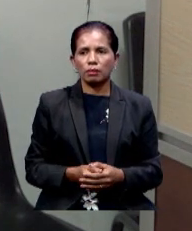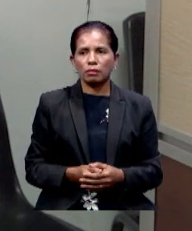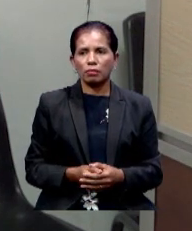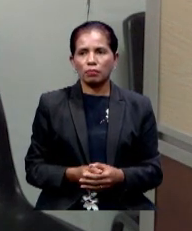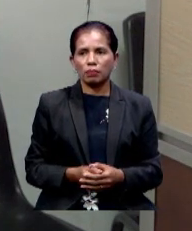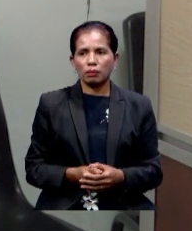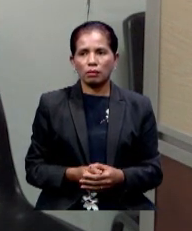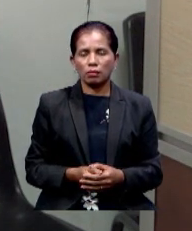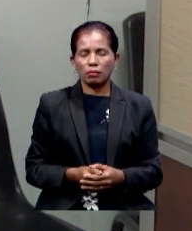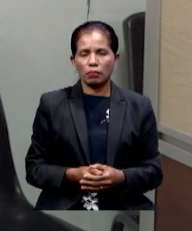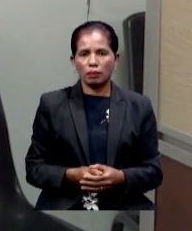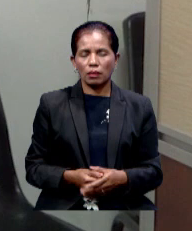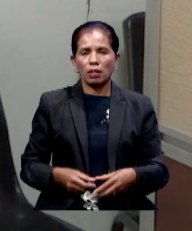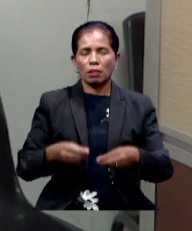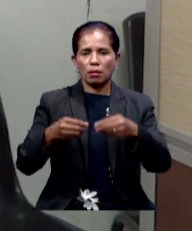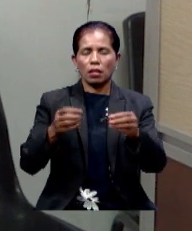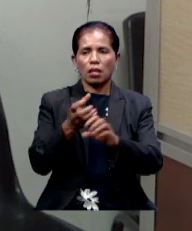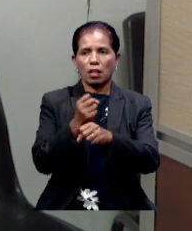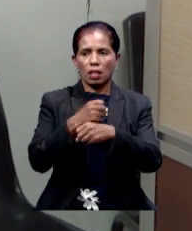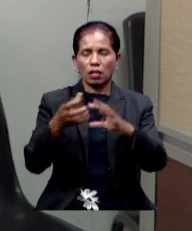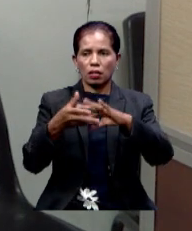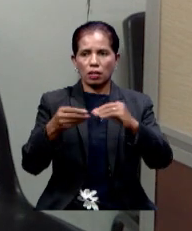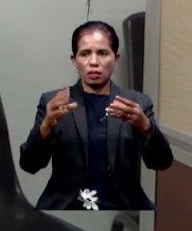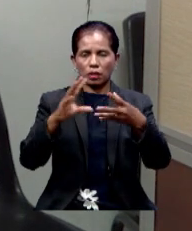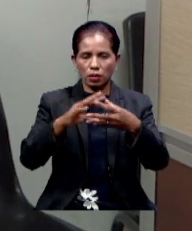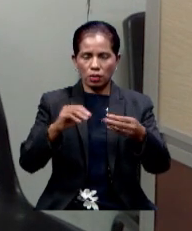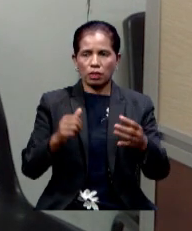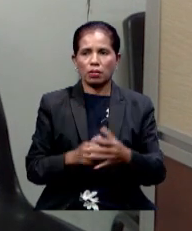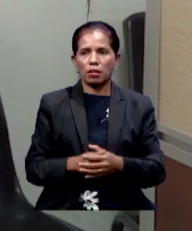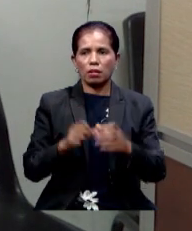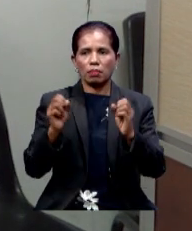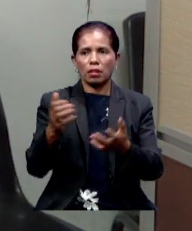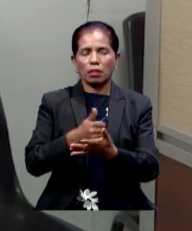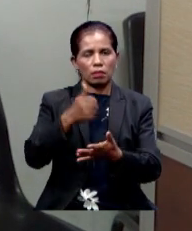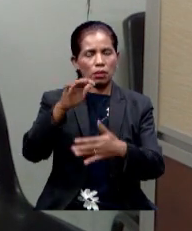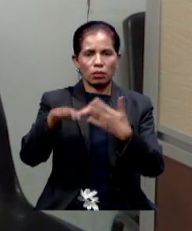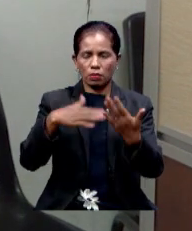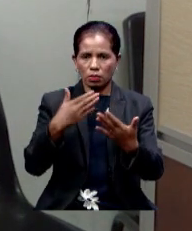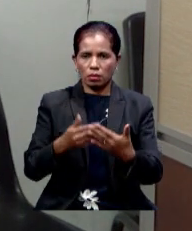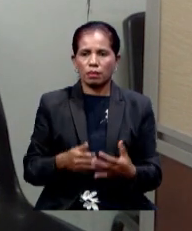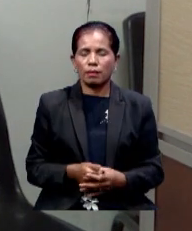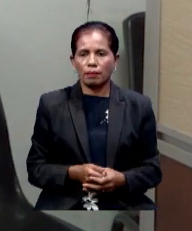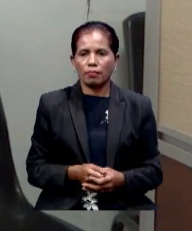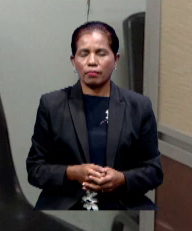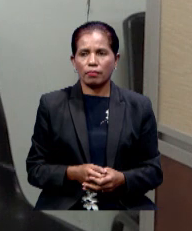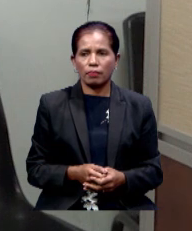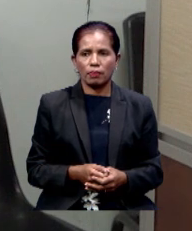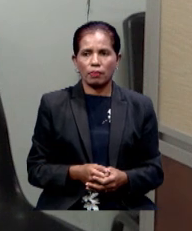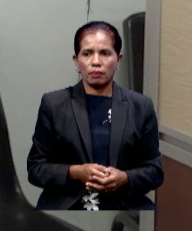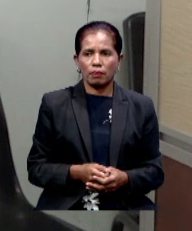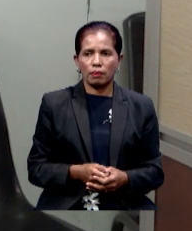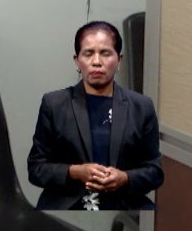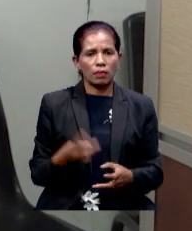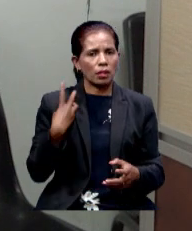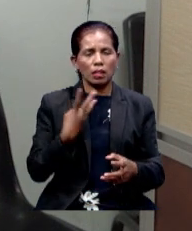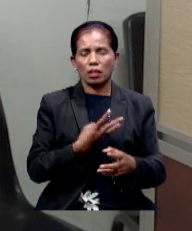tekat aqui é essa e eu saí do balcão sorte sem nem sorte nem balcão outro então né então era